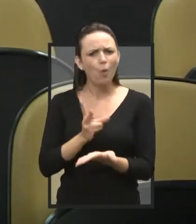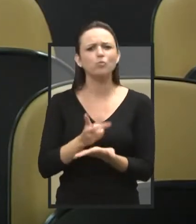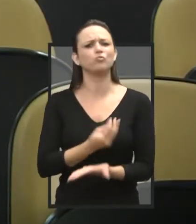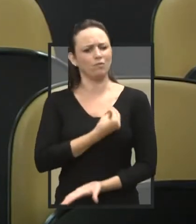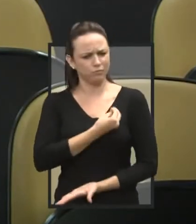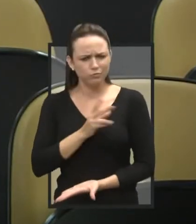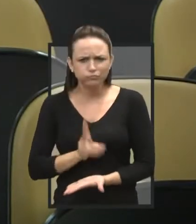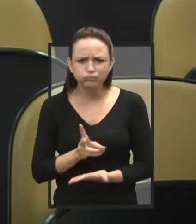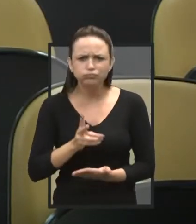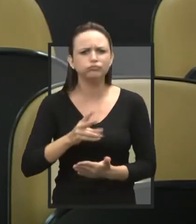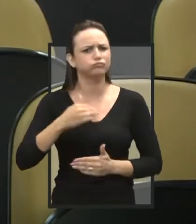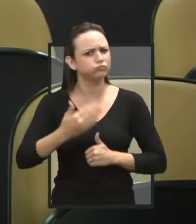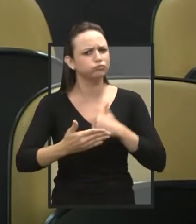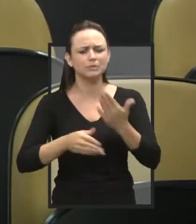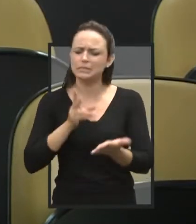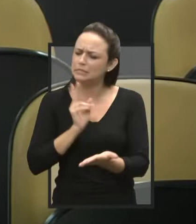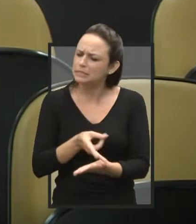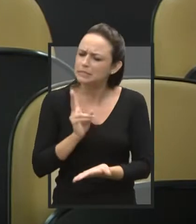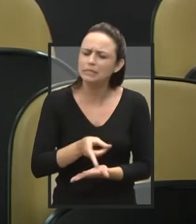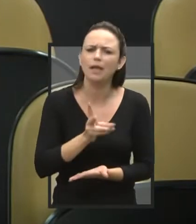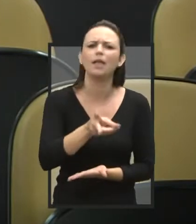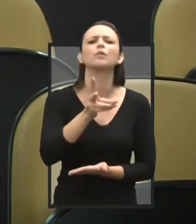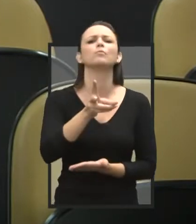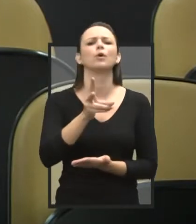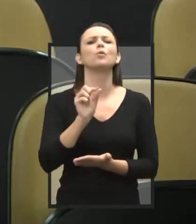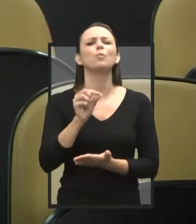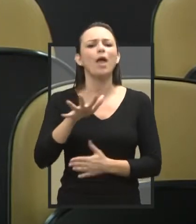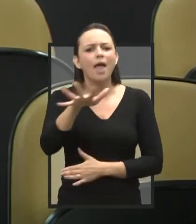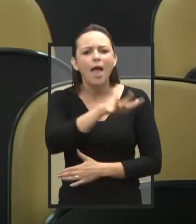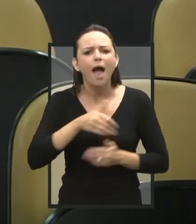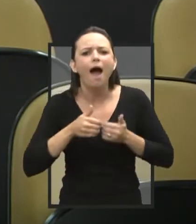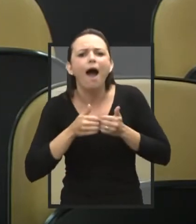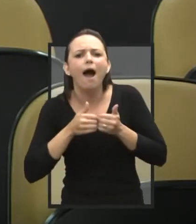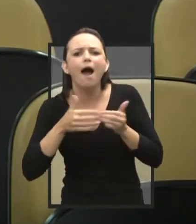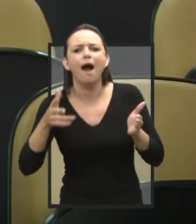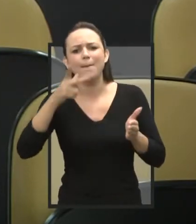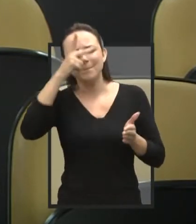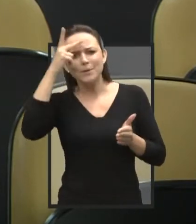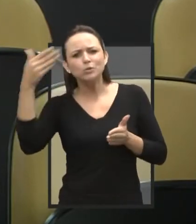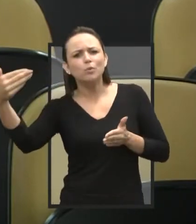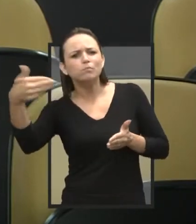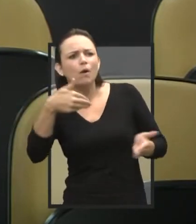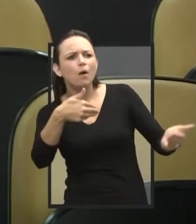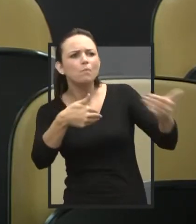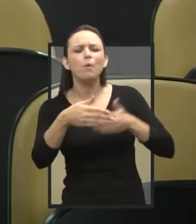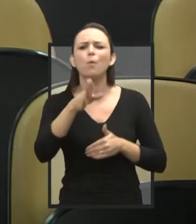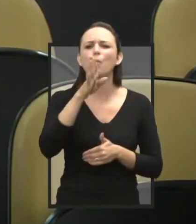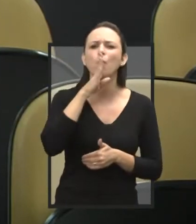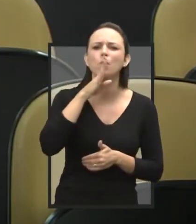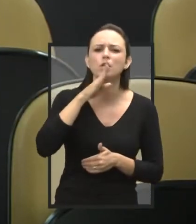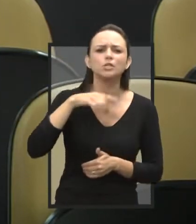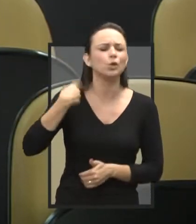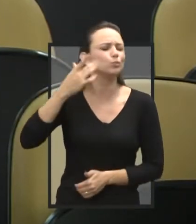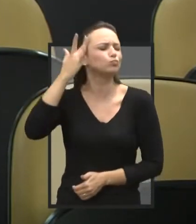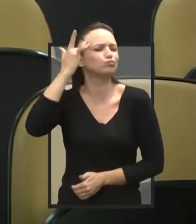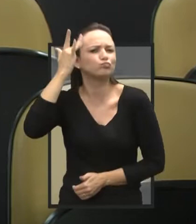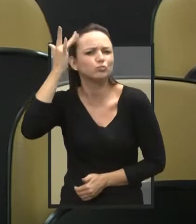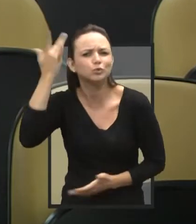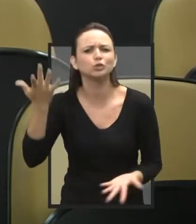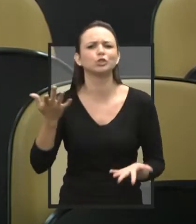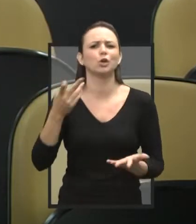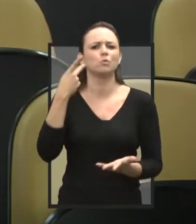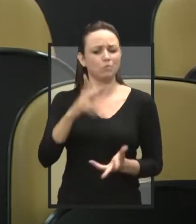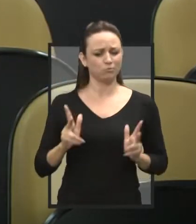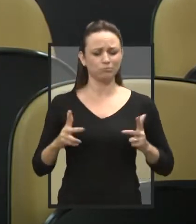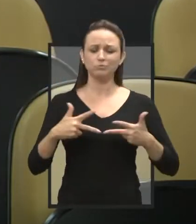ativa, funcionando para todos sempre, trazendo espaço para as pessoas estarem conosco, conhecendo o dia a dia da